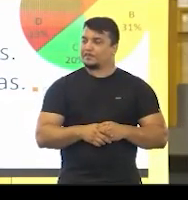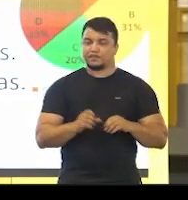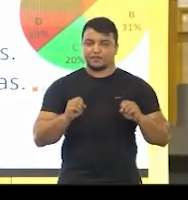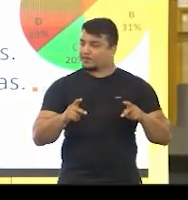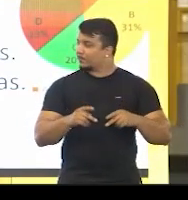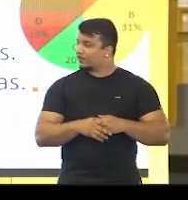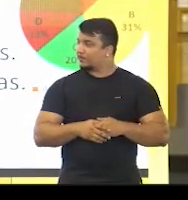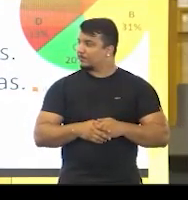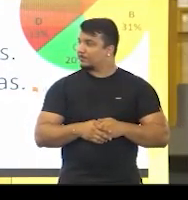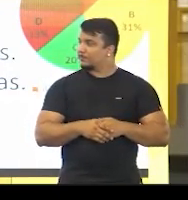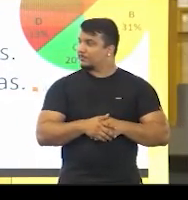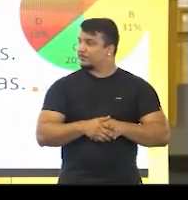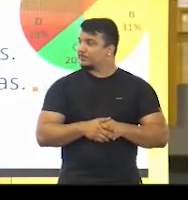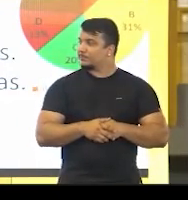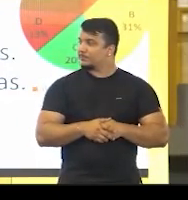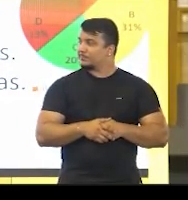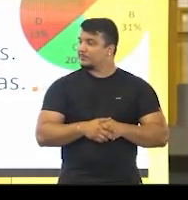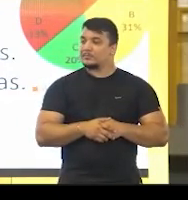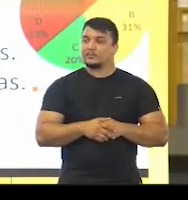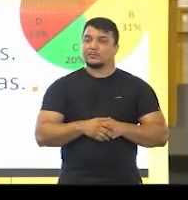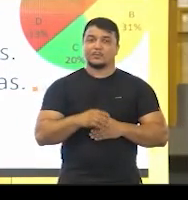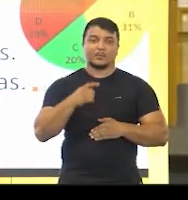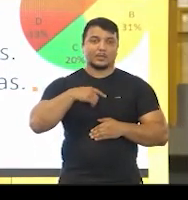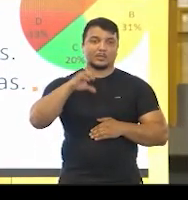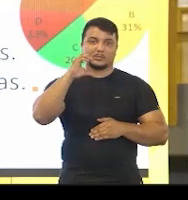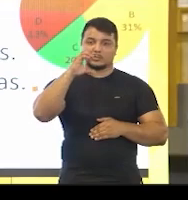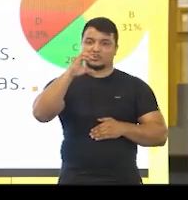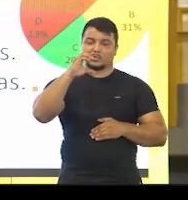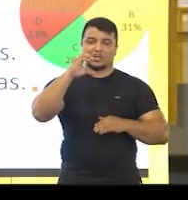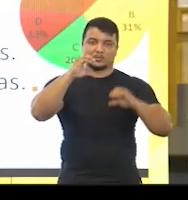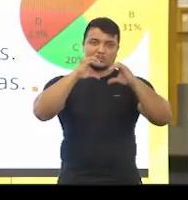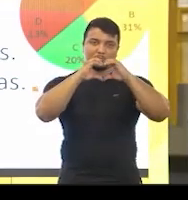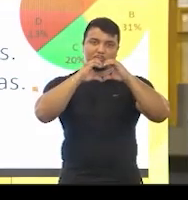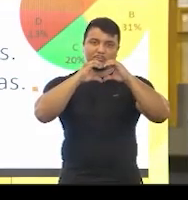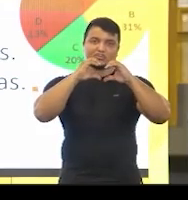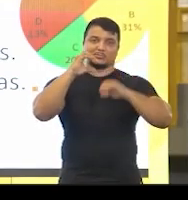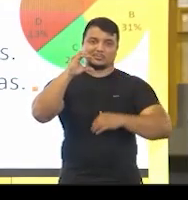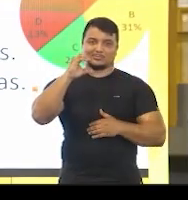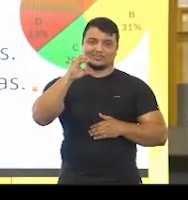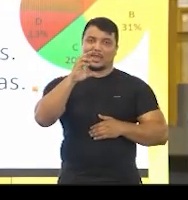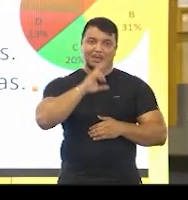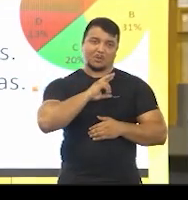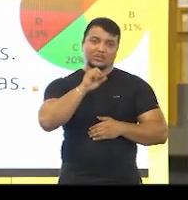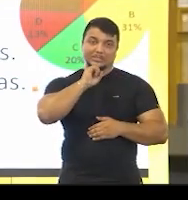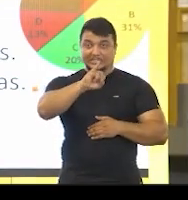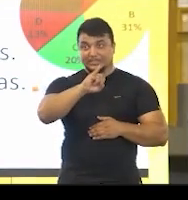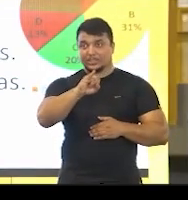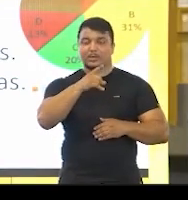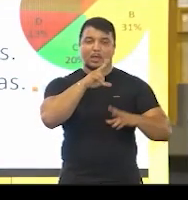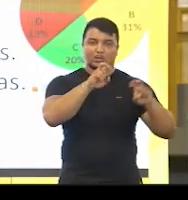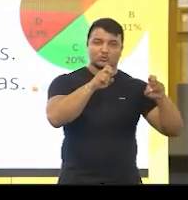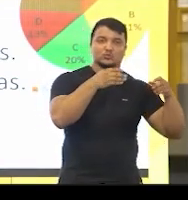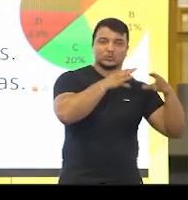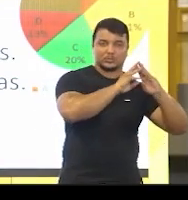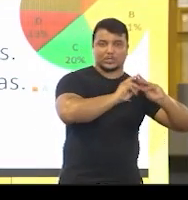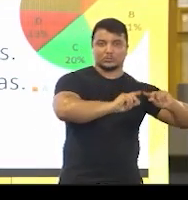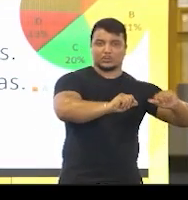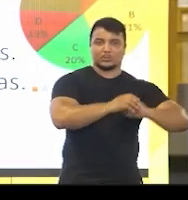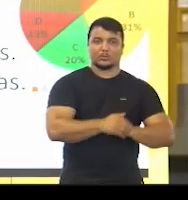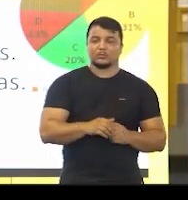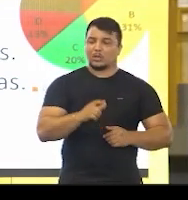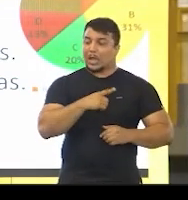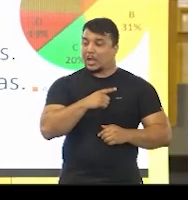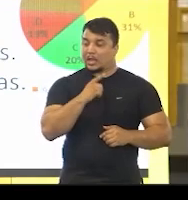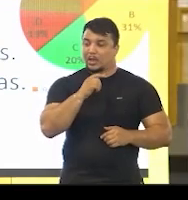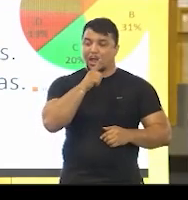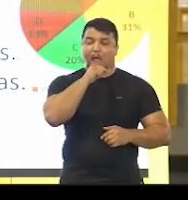É assim, é? C de coraçãozinho, reserva de combustíveis fósseis. Aquíferos. GG, o que é